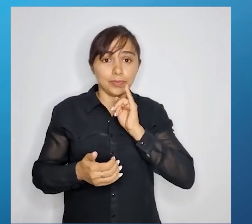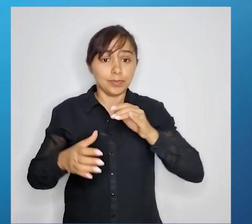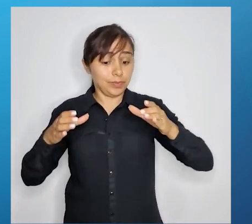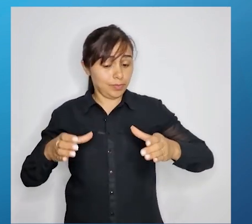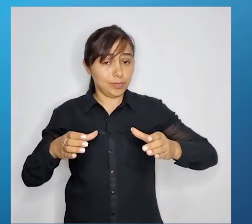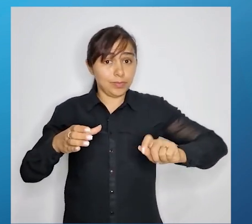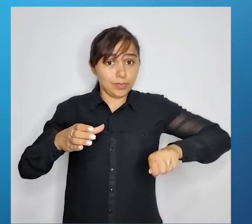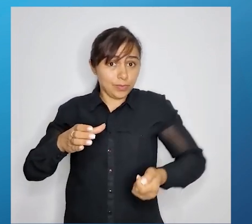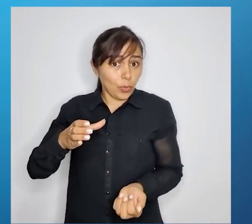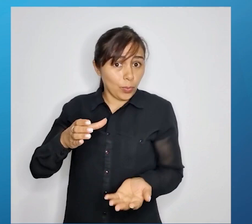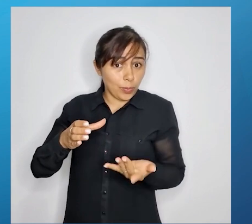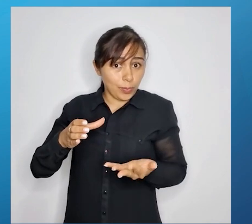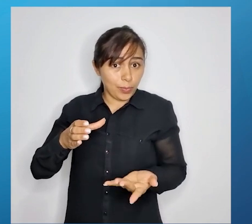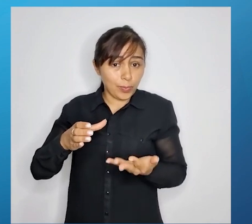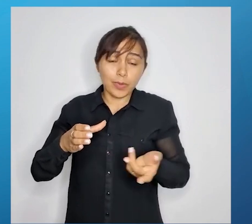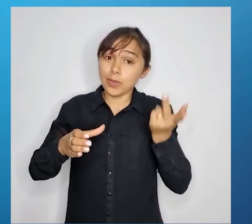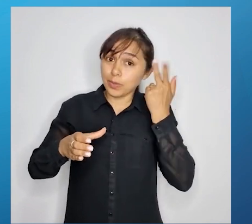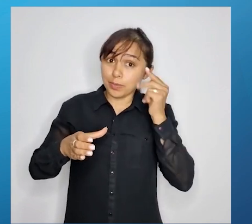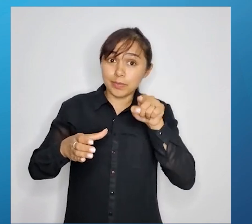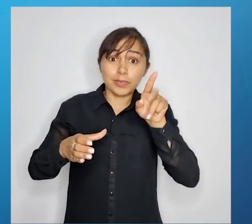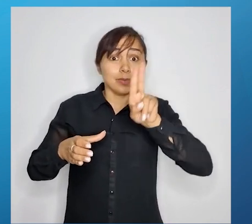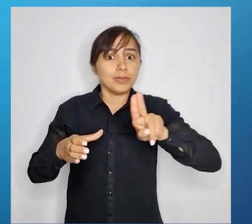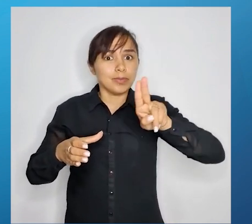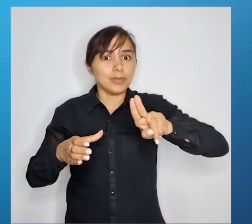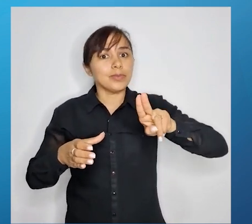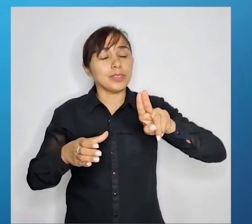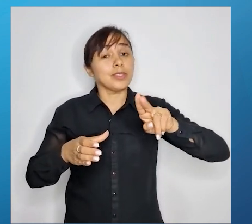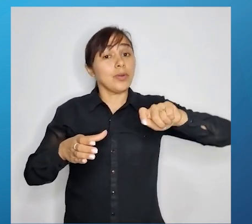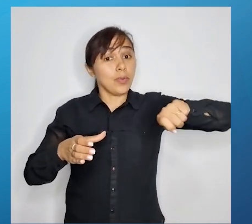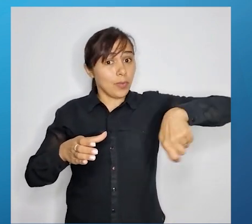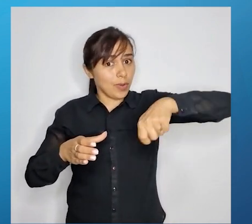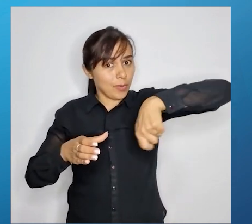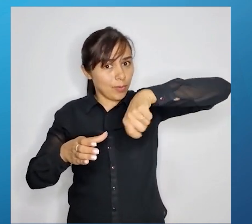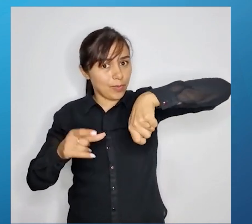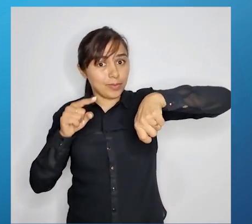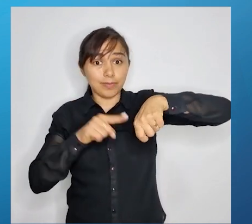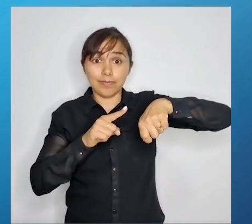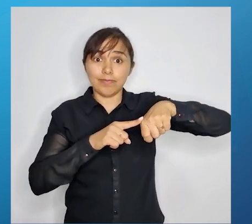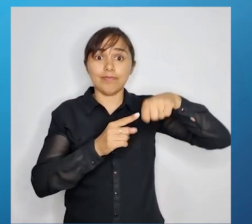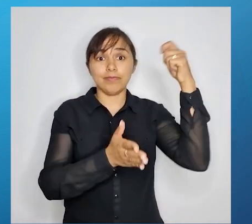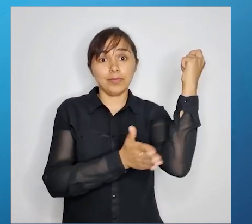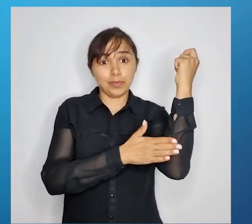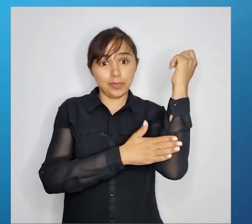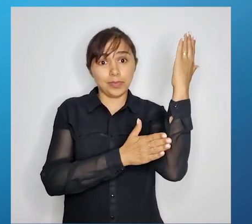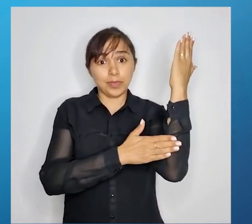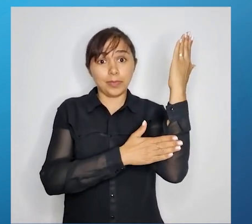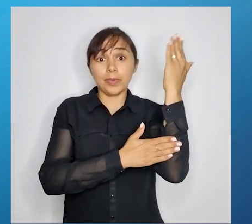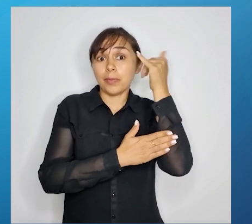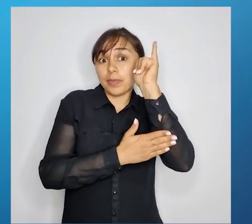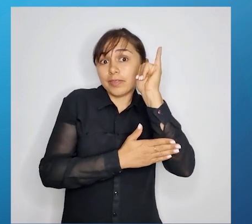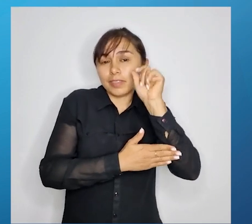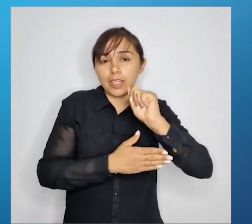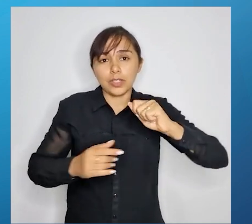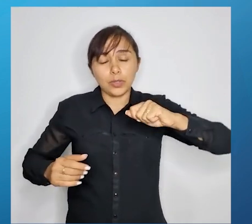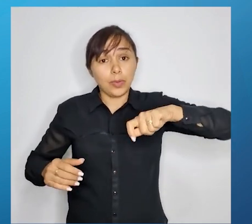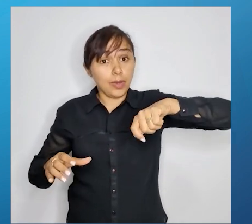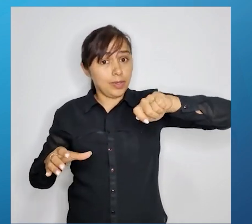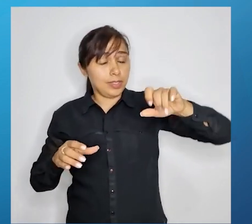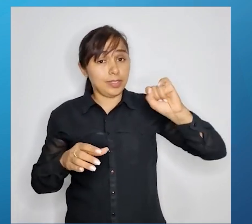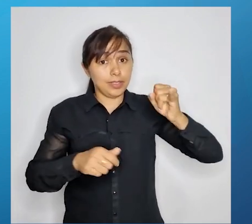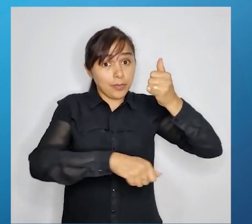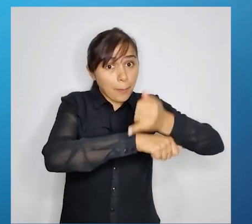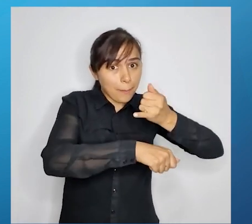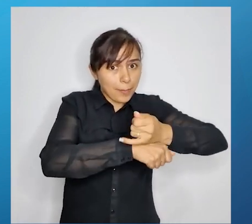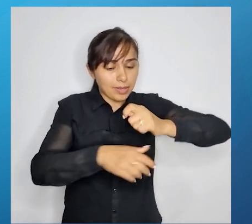fogão, é natural que você use uma colher de pau, uma colher de silicone, para que você não queime a sua mão, porque a colher de metal vai